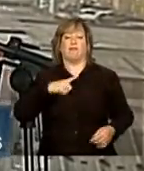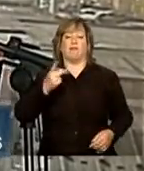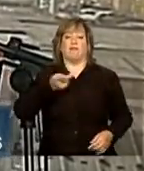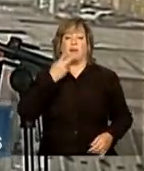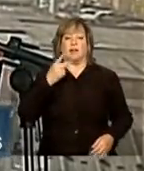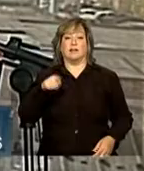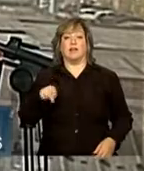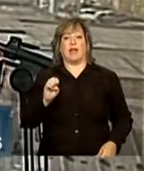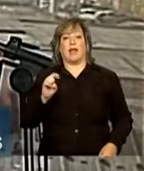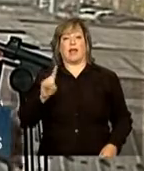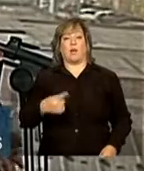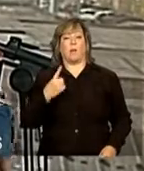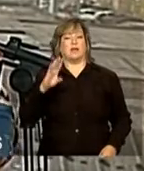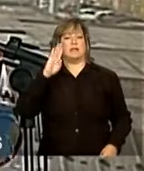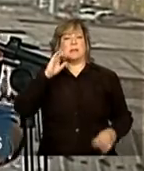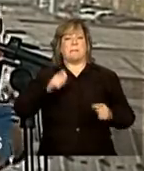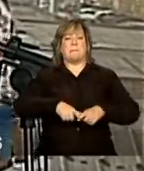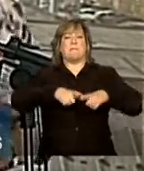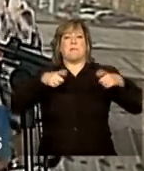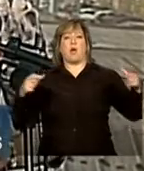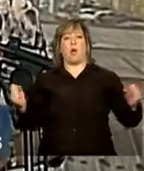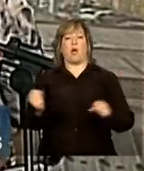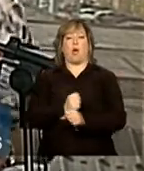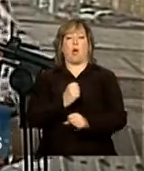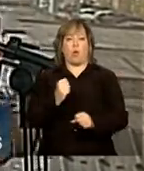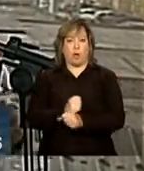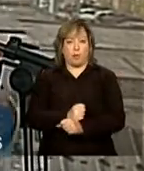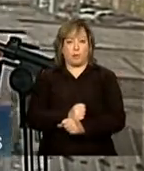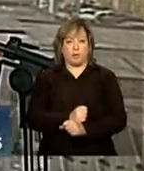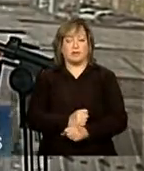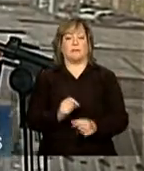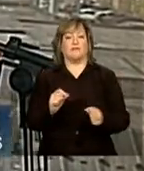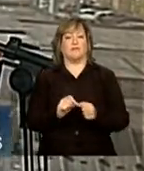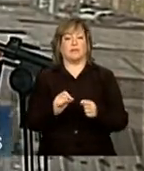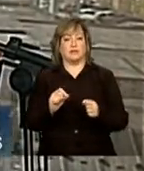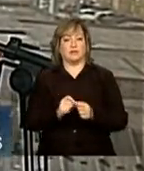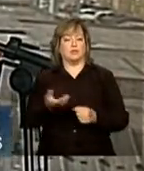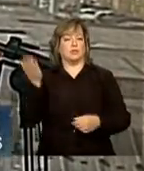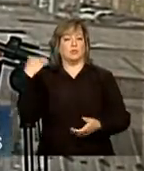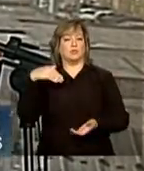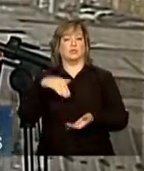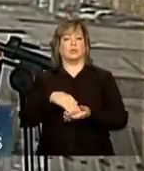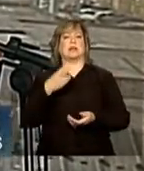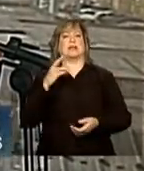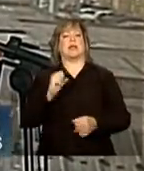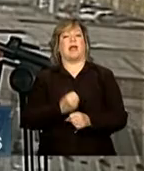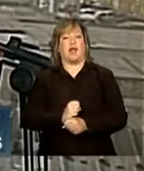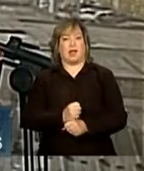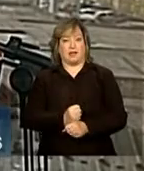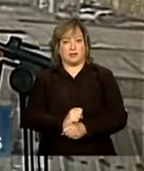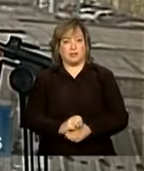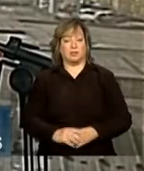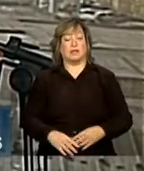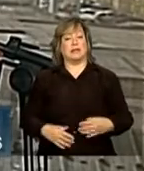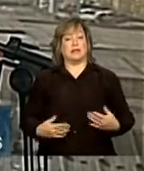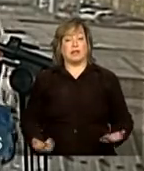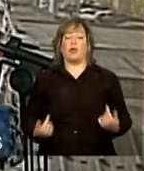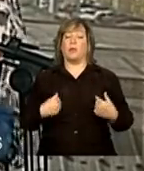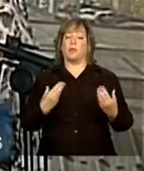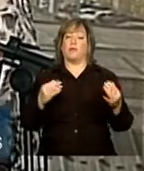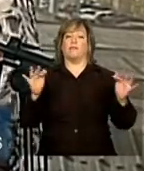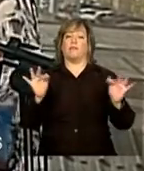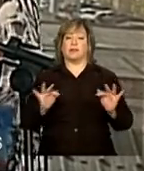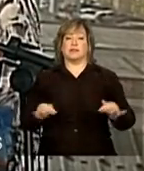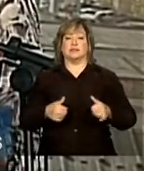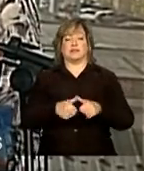uma das maiores obras feita nos últimos 30 anos. Então, eu estou muito